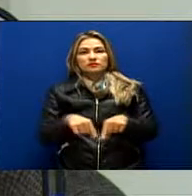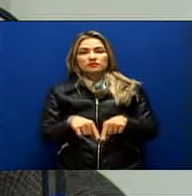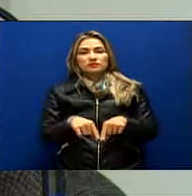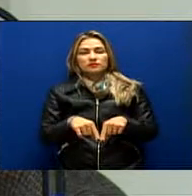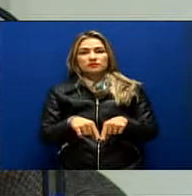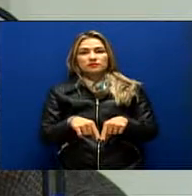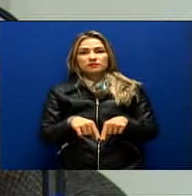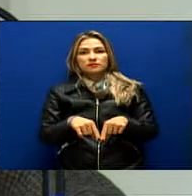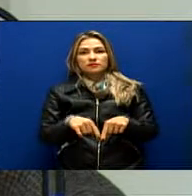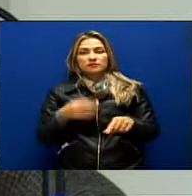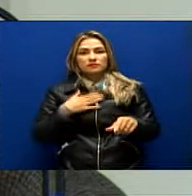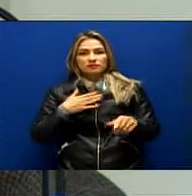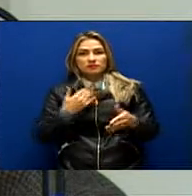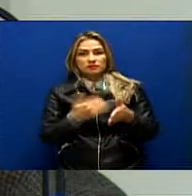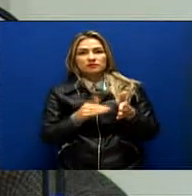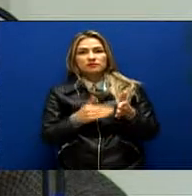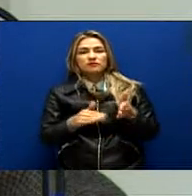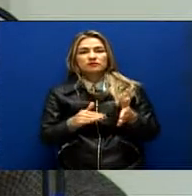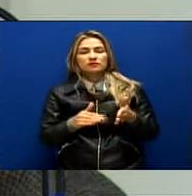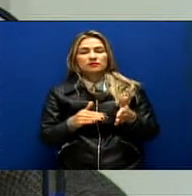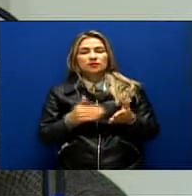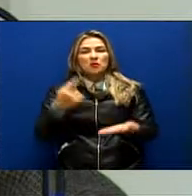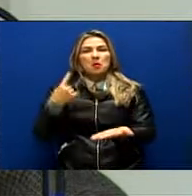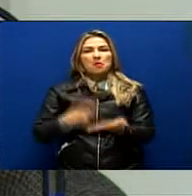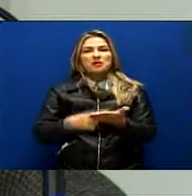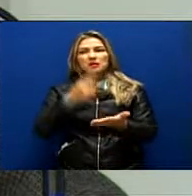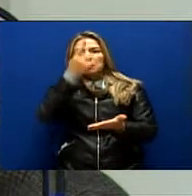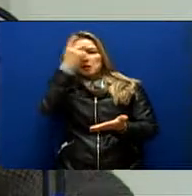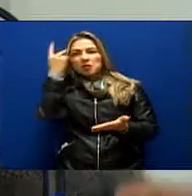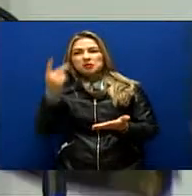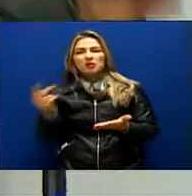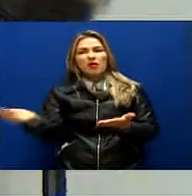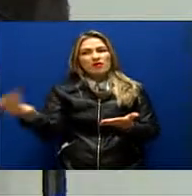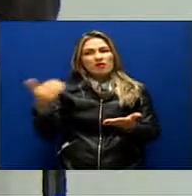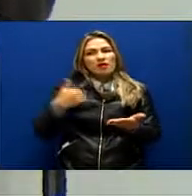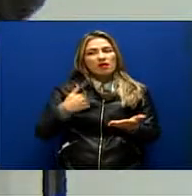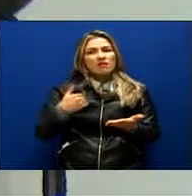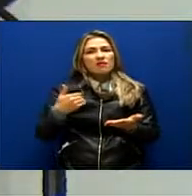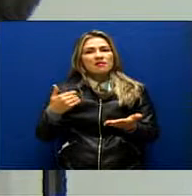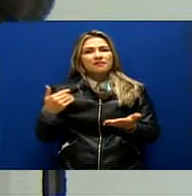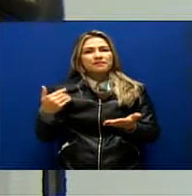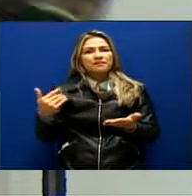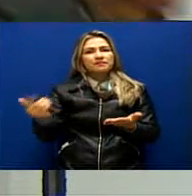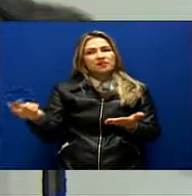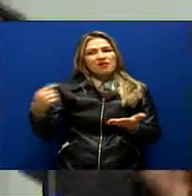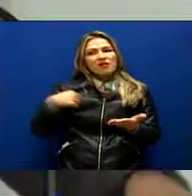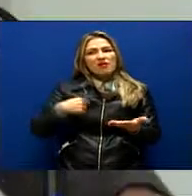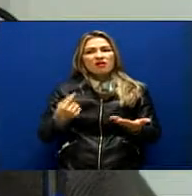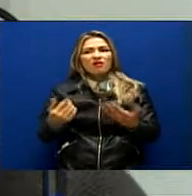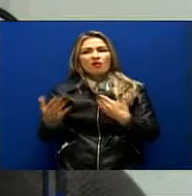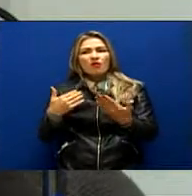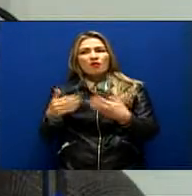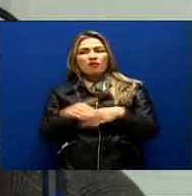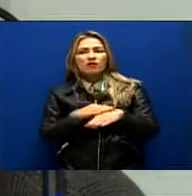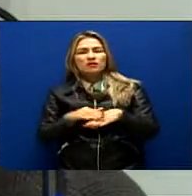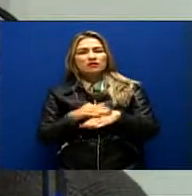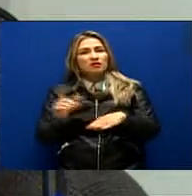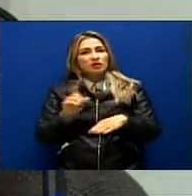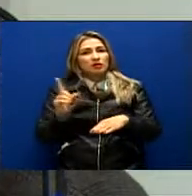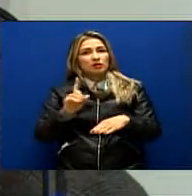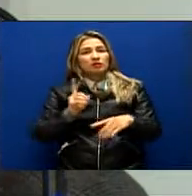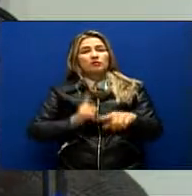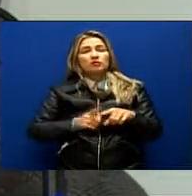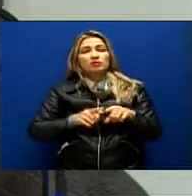pela manhã. Não marco, vereador Renan, porque eu acho que o meu compromisso é aqui. Eu tenho que estar